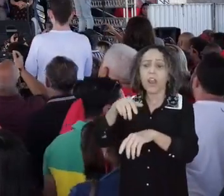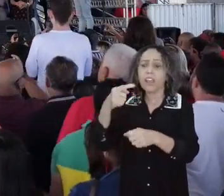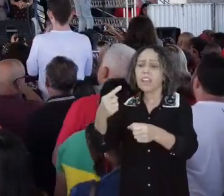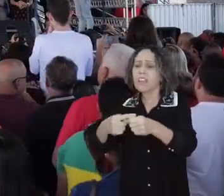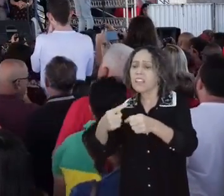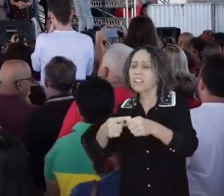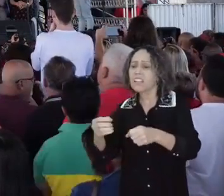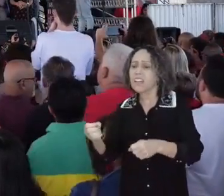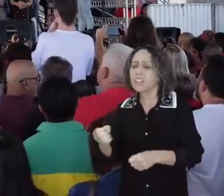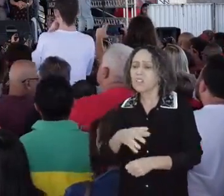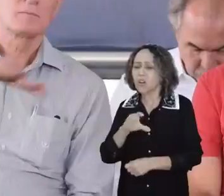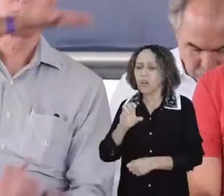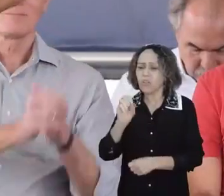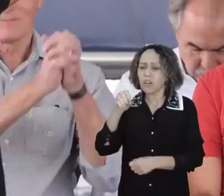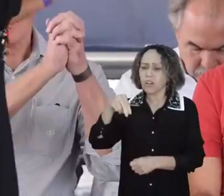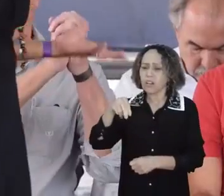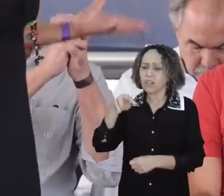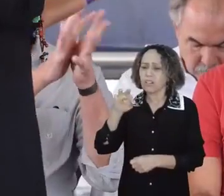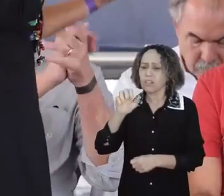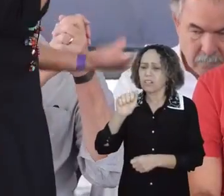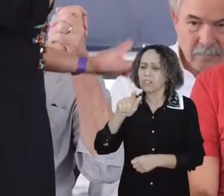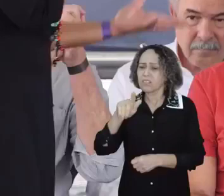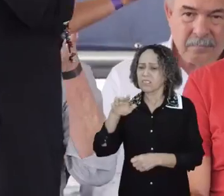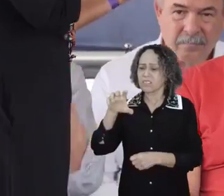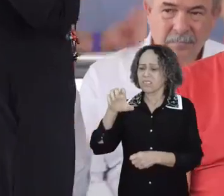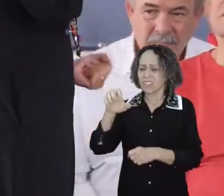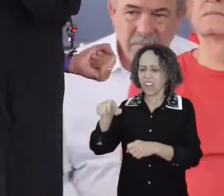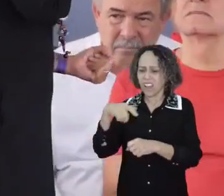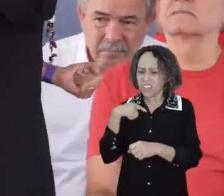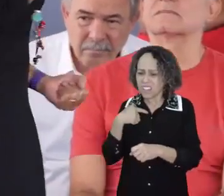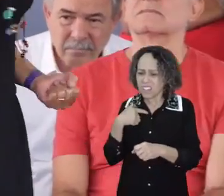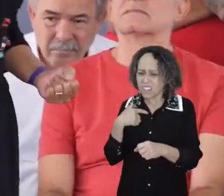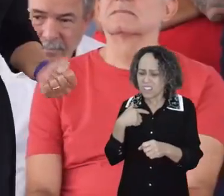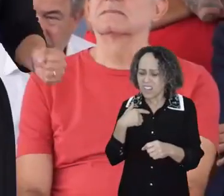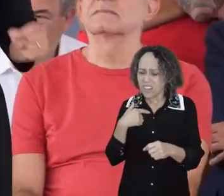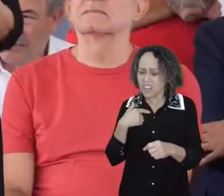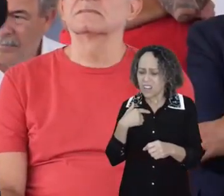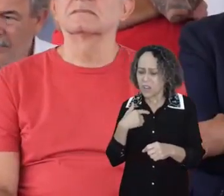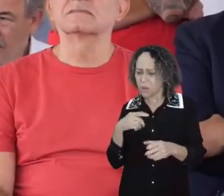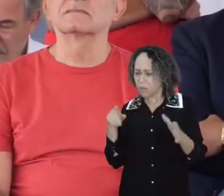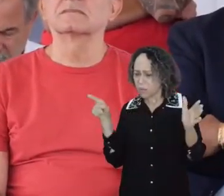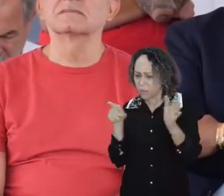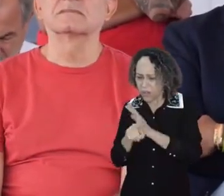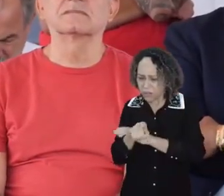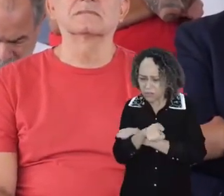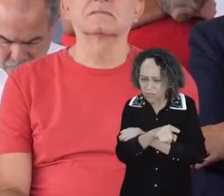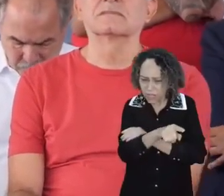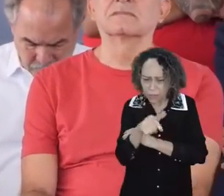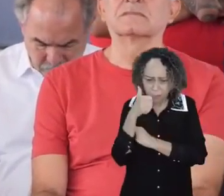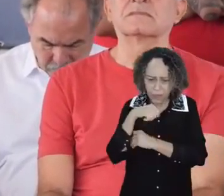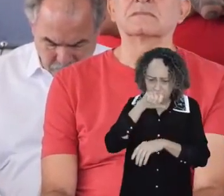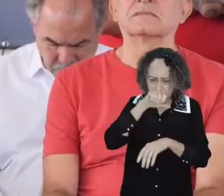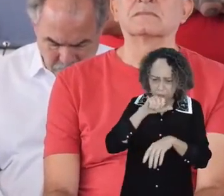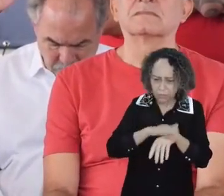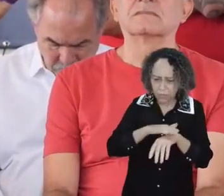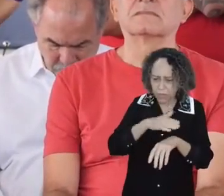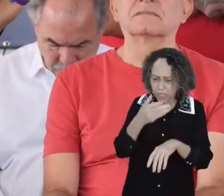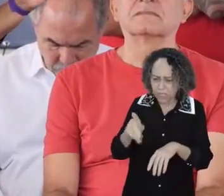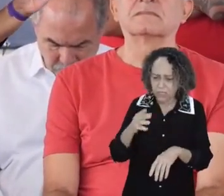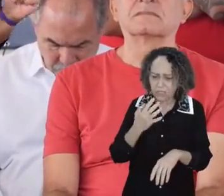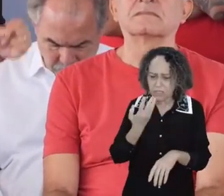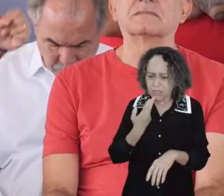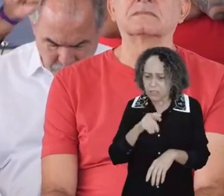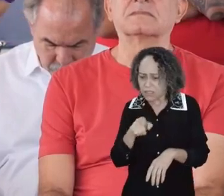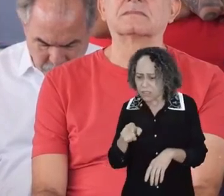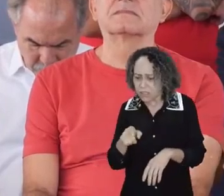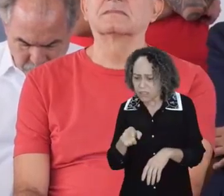que as crianças usavam um saquinho de plástico no pé? Ela falou assim: Marília, é